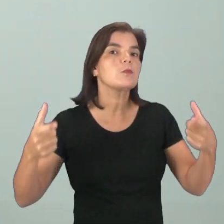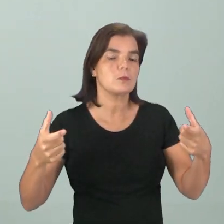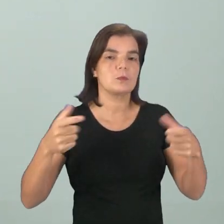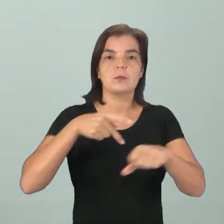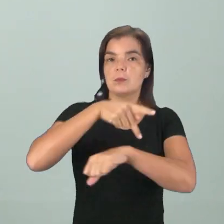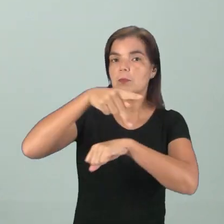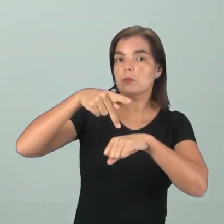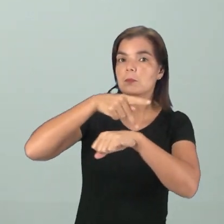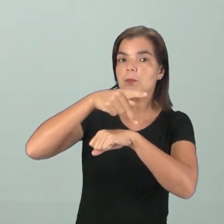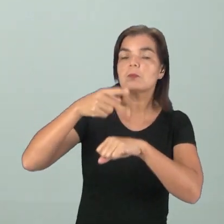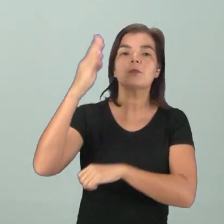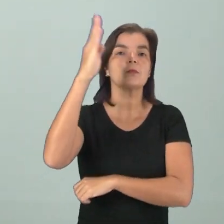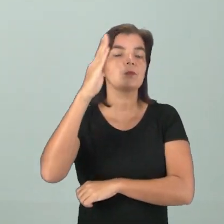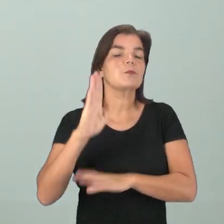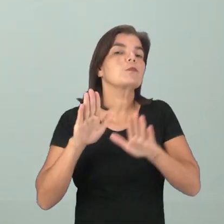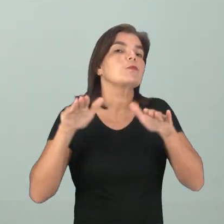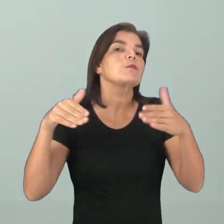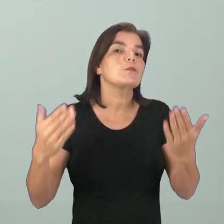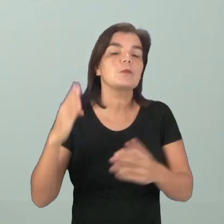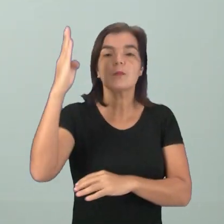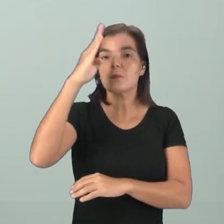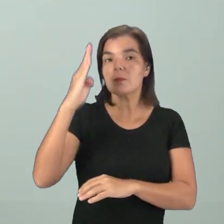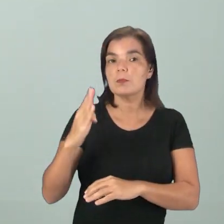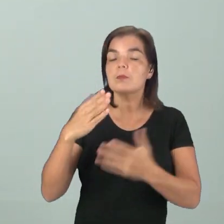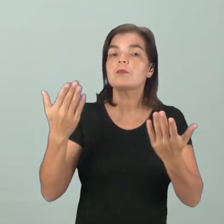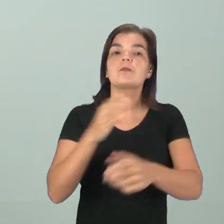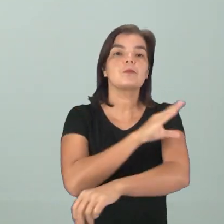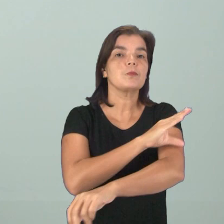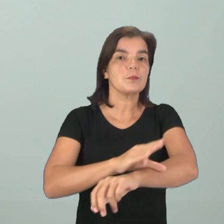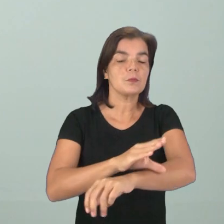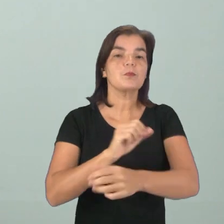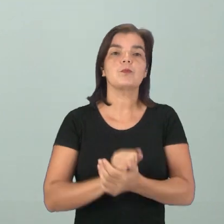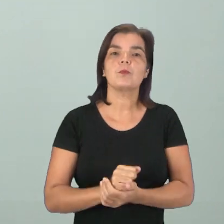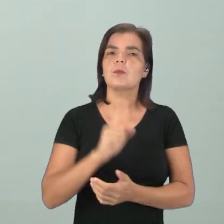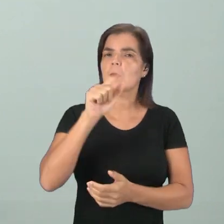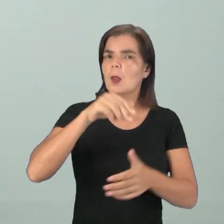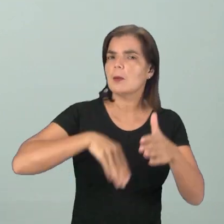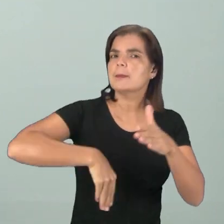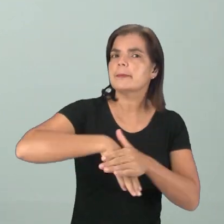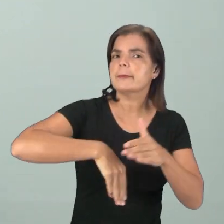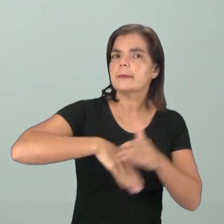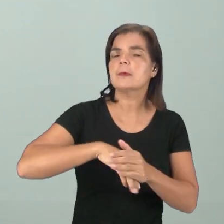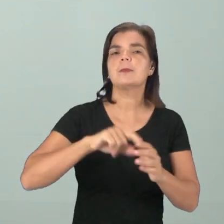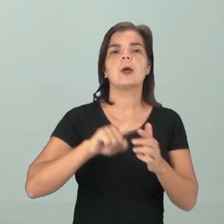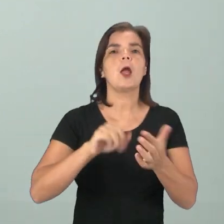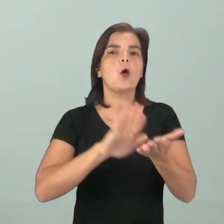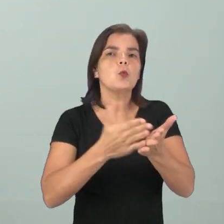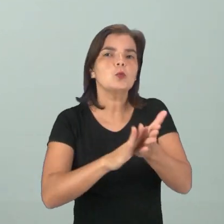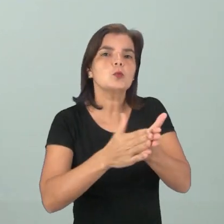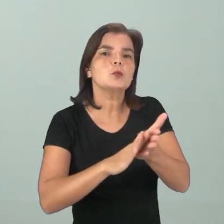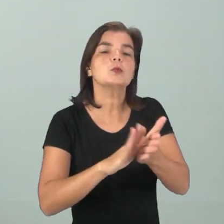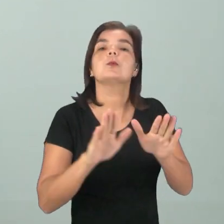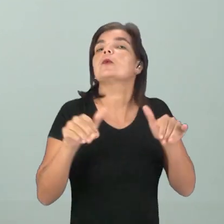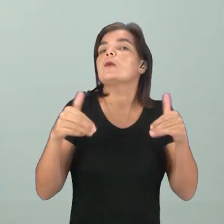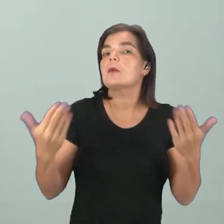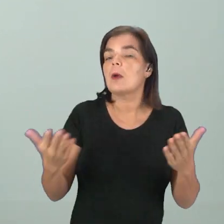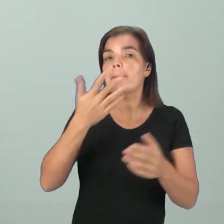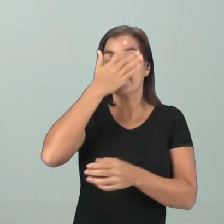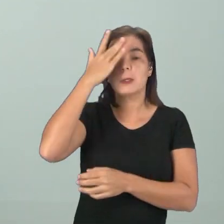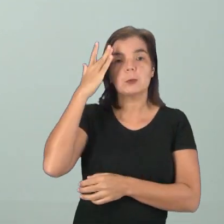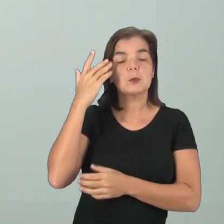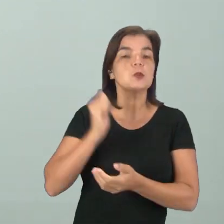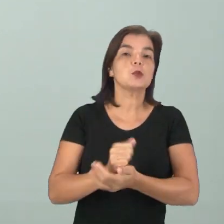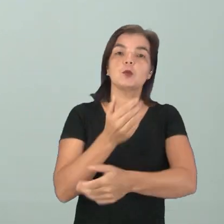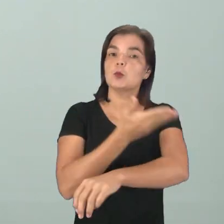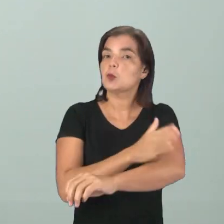nosso Brasil, qual que é a cultura do Brasil? É o futebol? É o samba? Mas as pessoas que